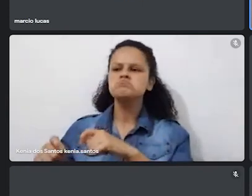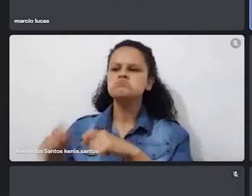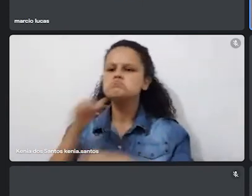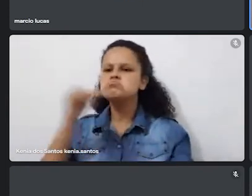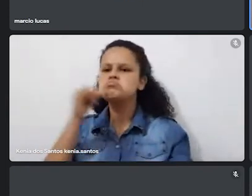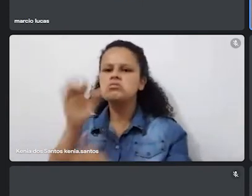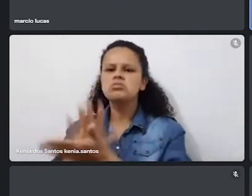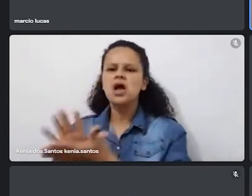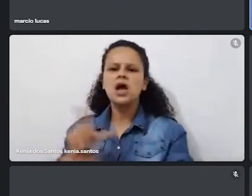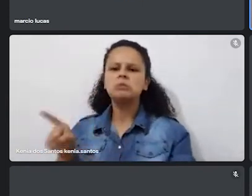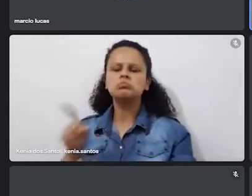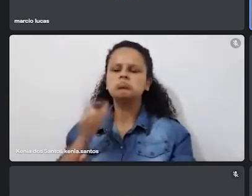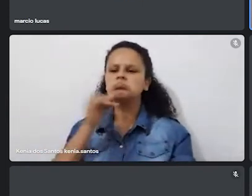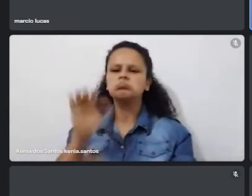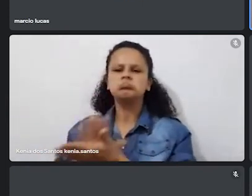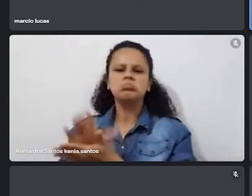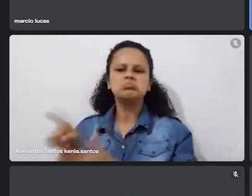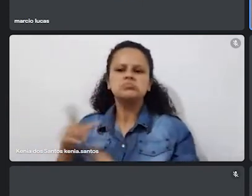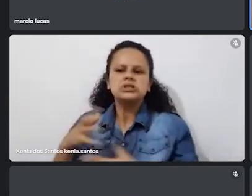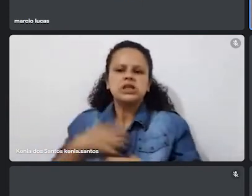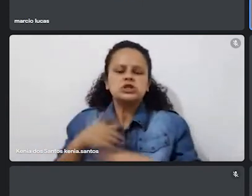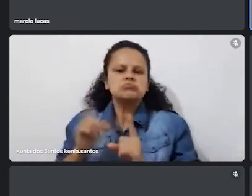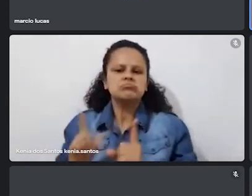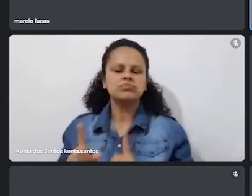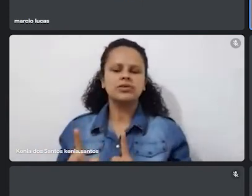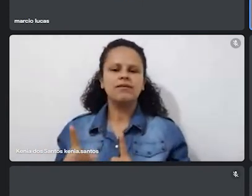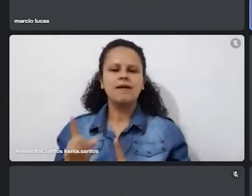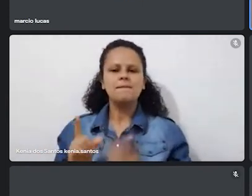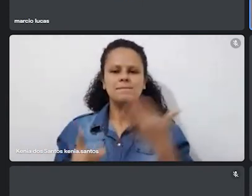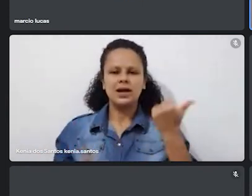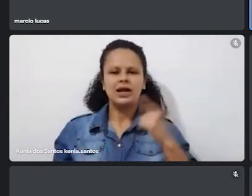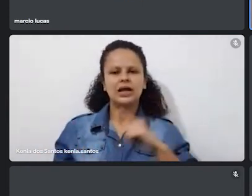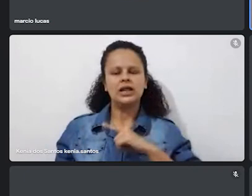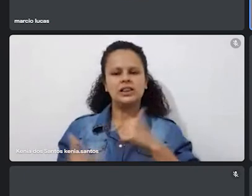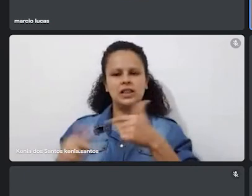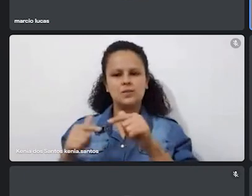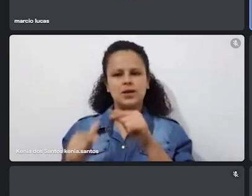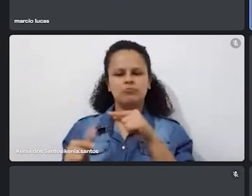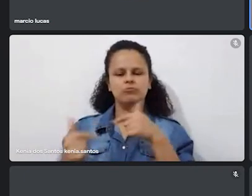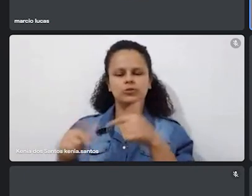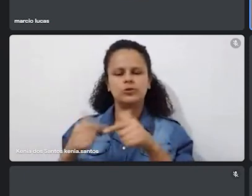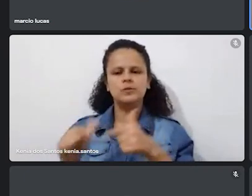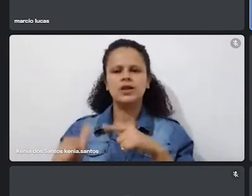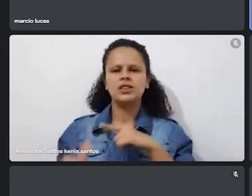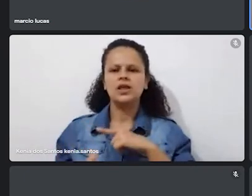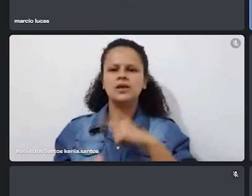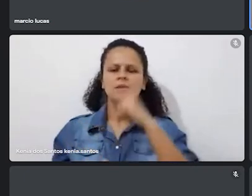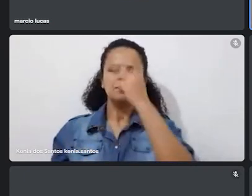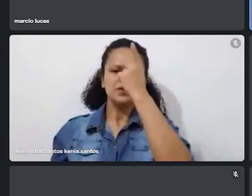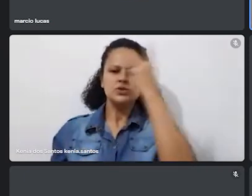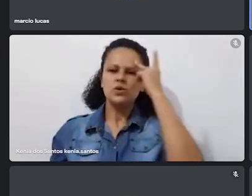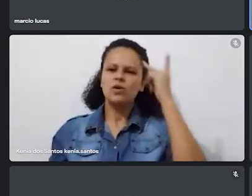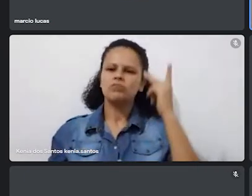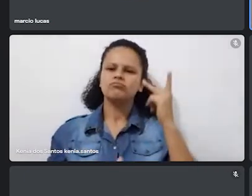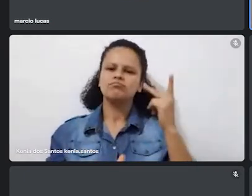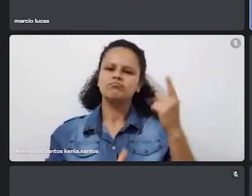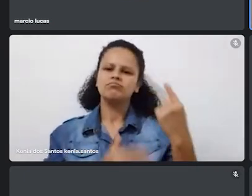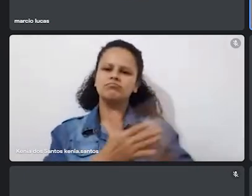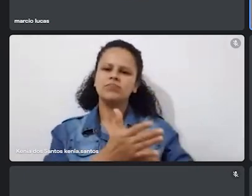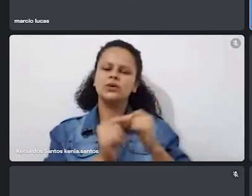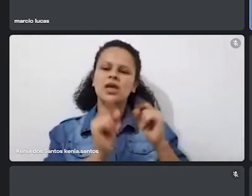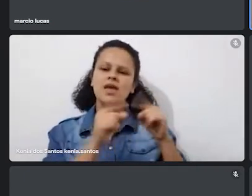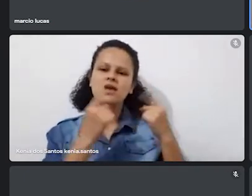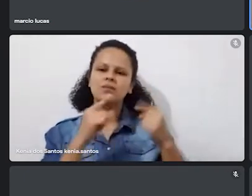que, trabalhando junto, nós recebemos uma reclamação que uma cerca elétrica de